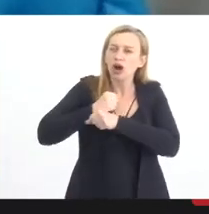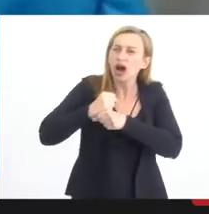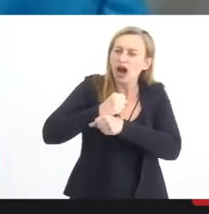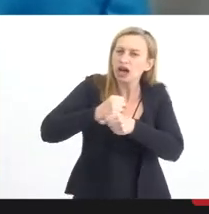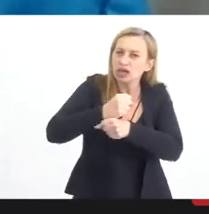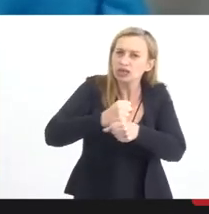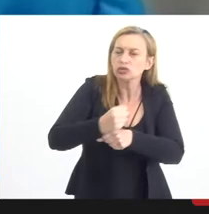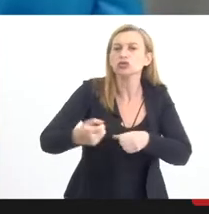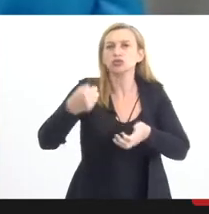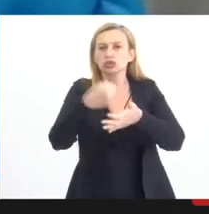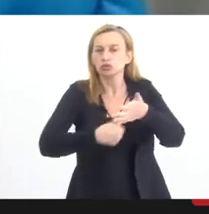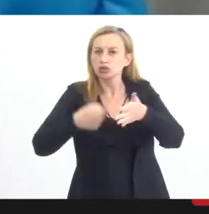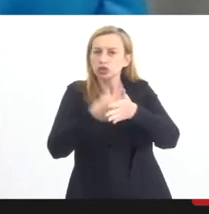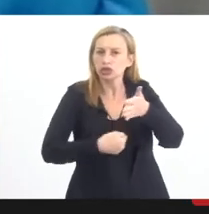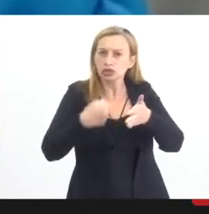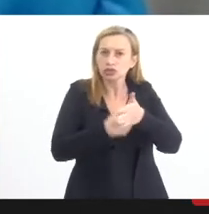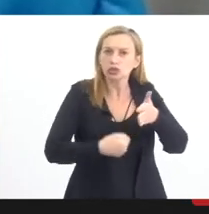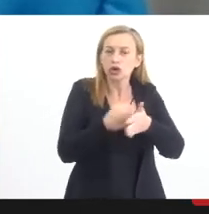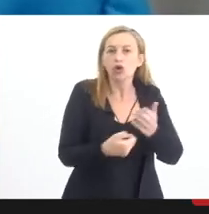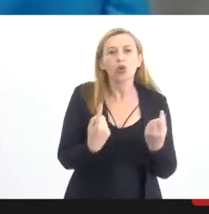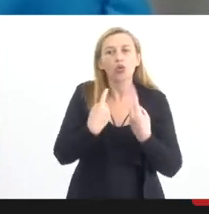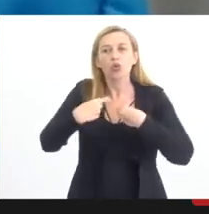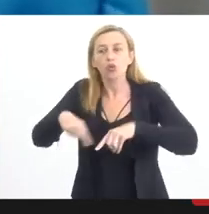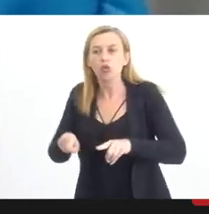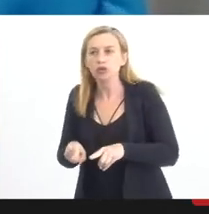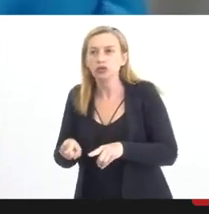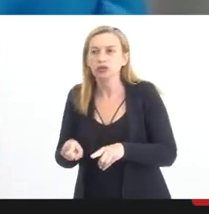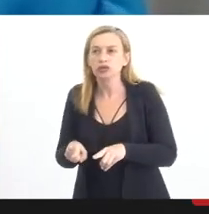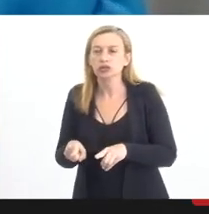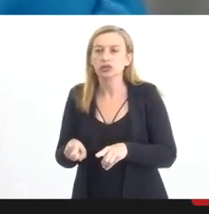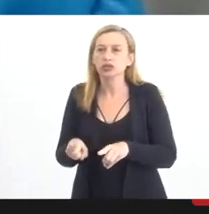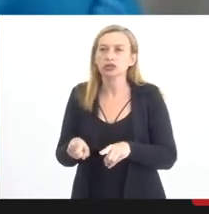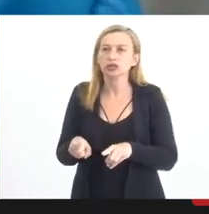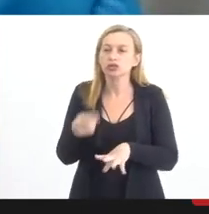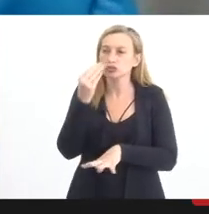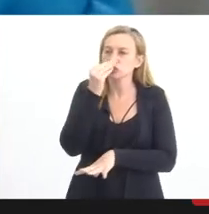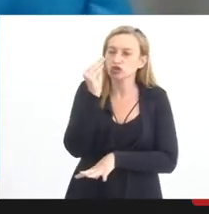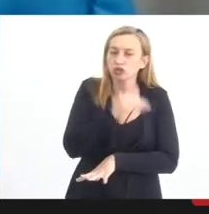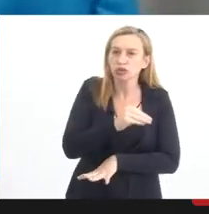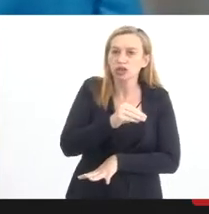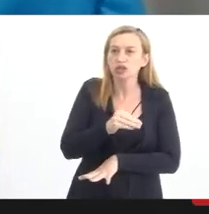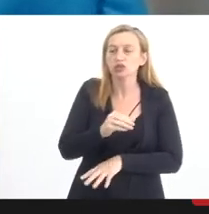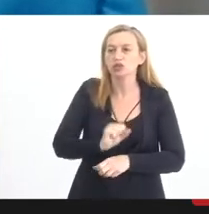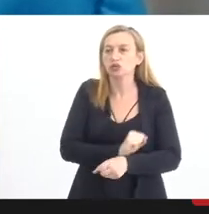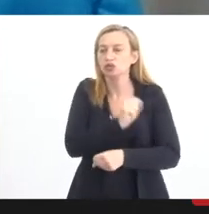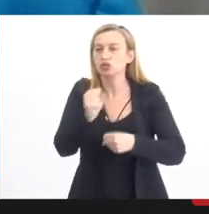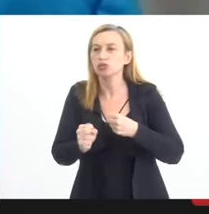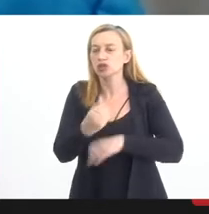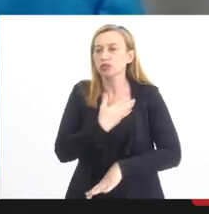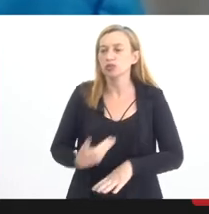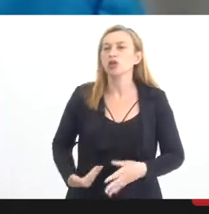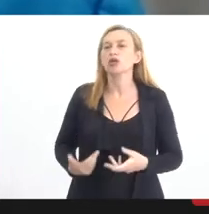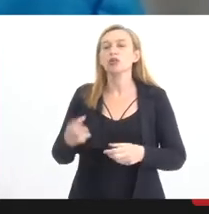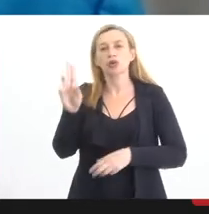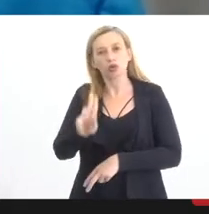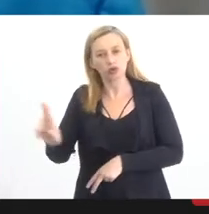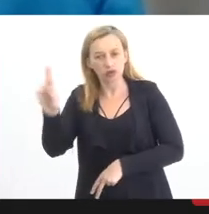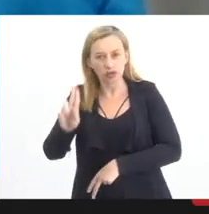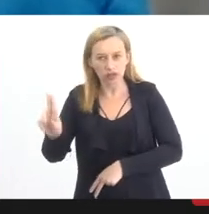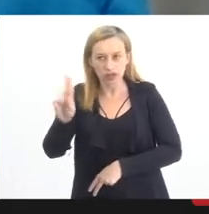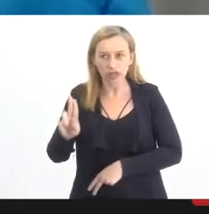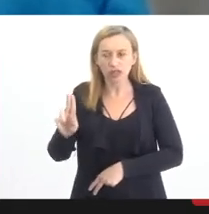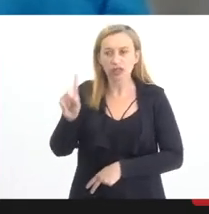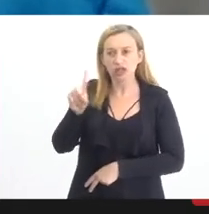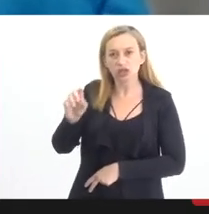estão lutando contra o descaso do poder público para com a Universidade da